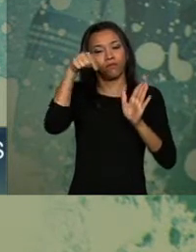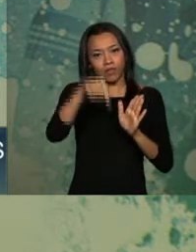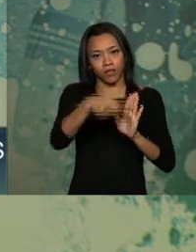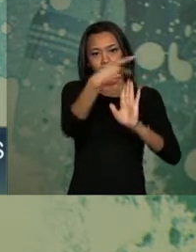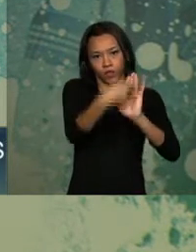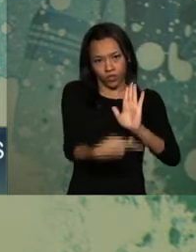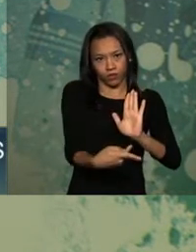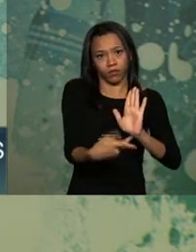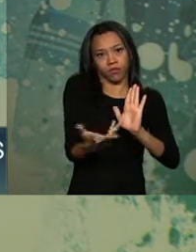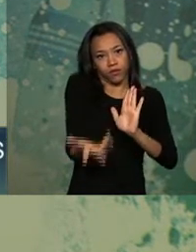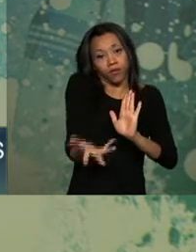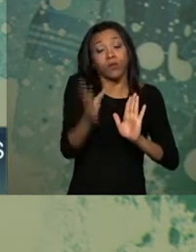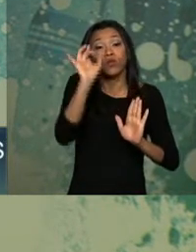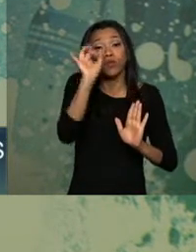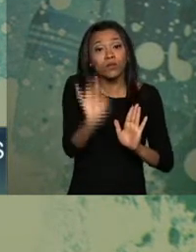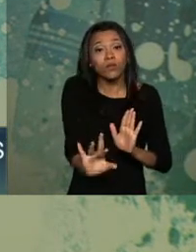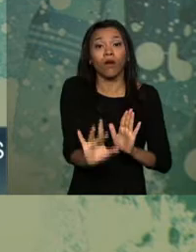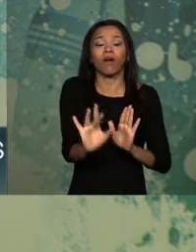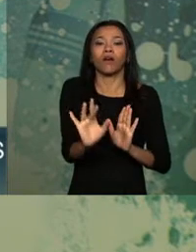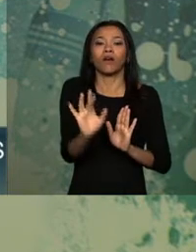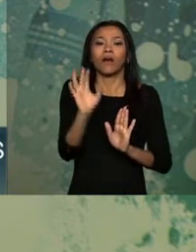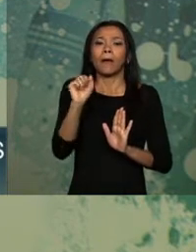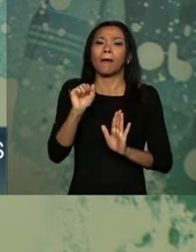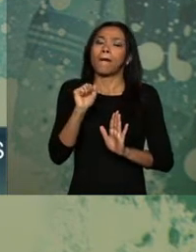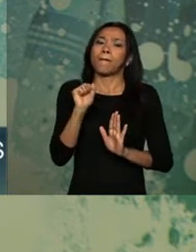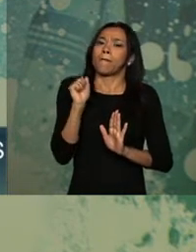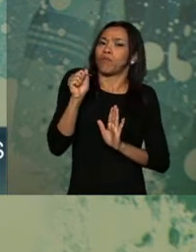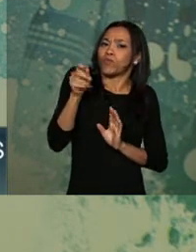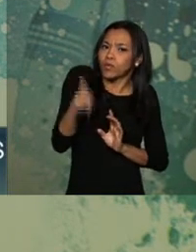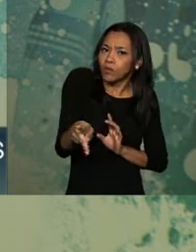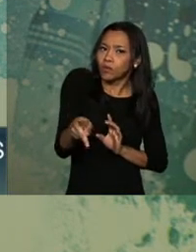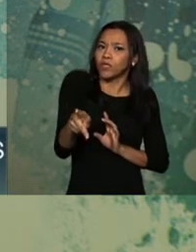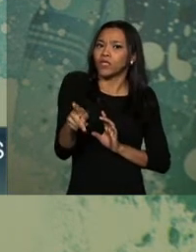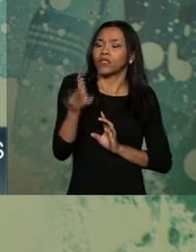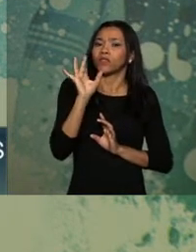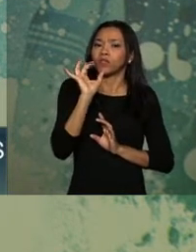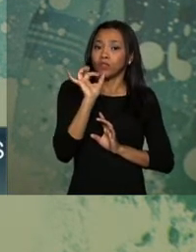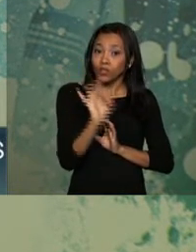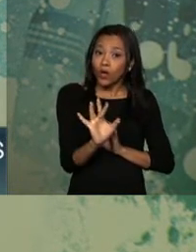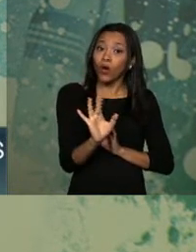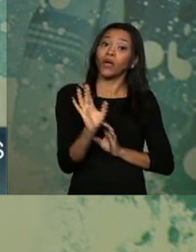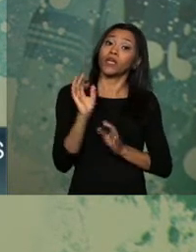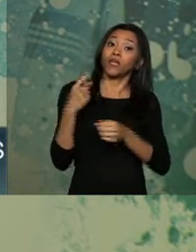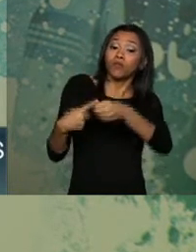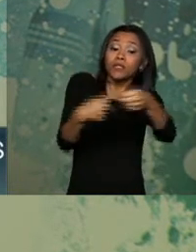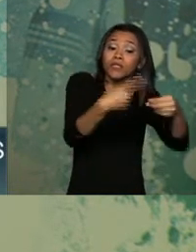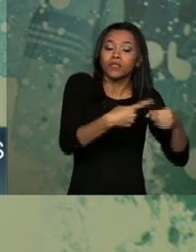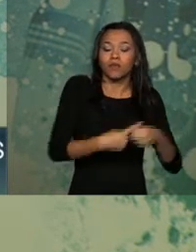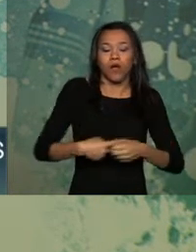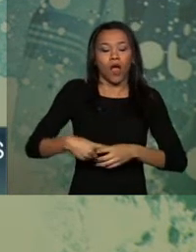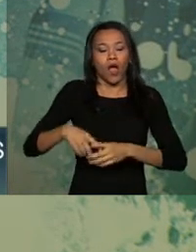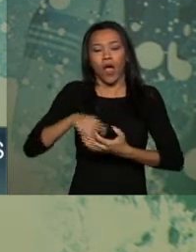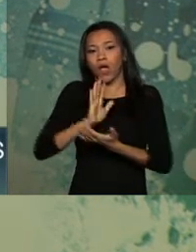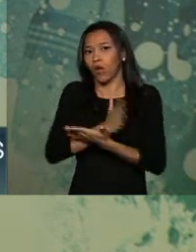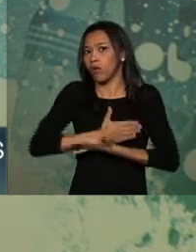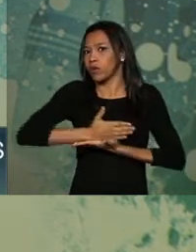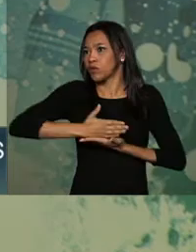mão. Então, só pode ser Previdência e município. E aí houve uma rebelião no